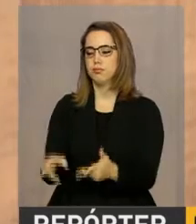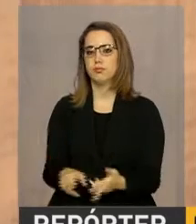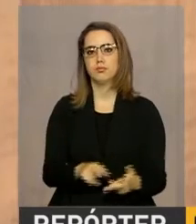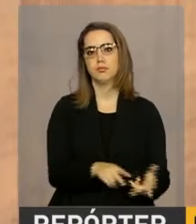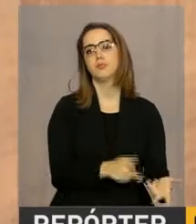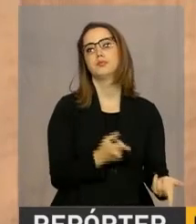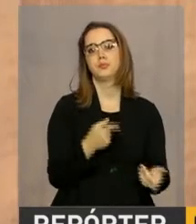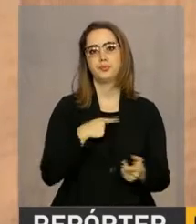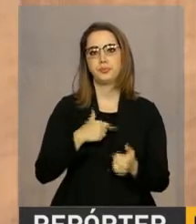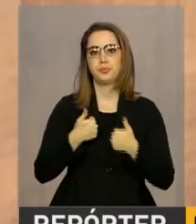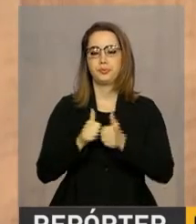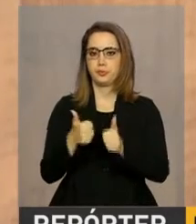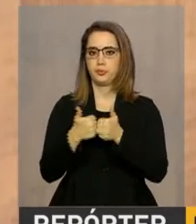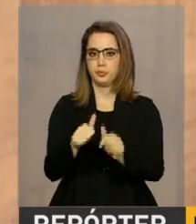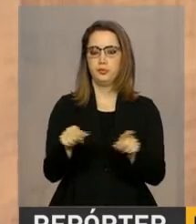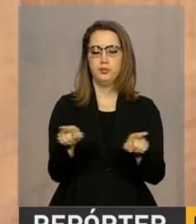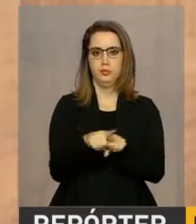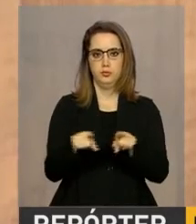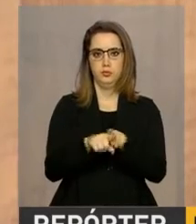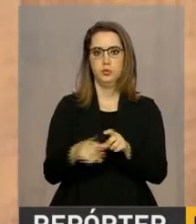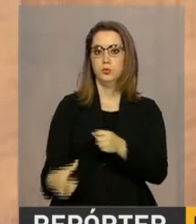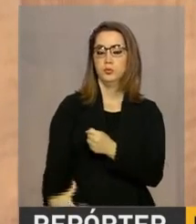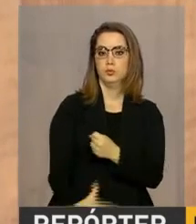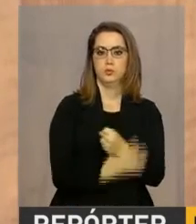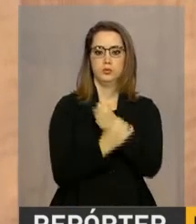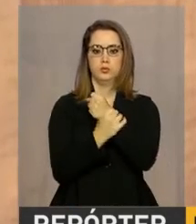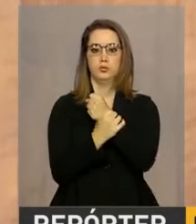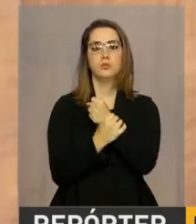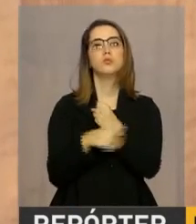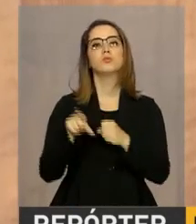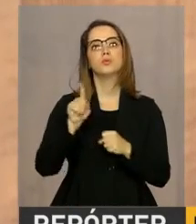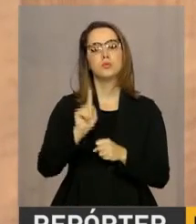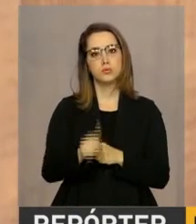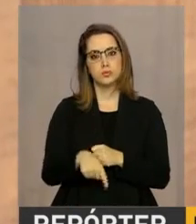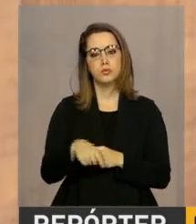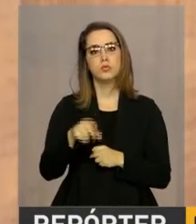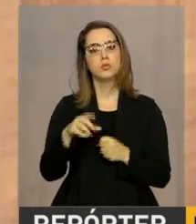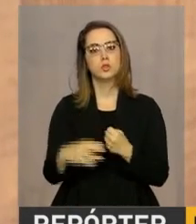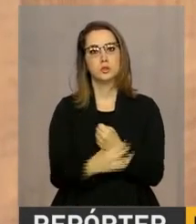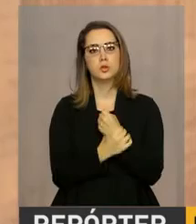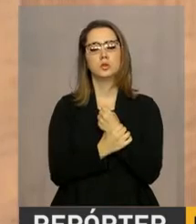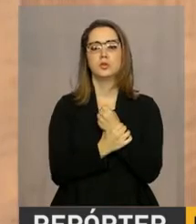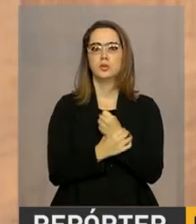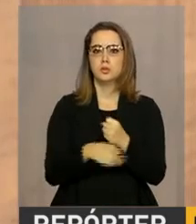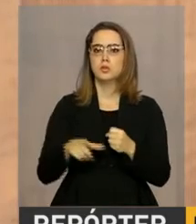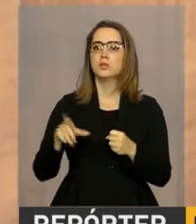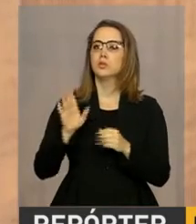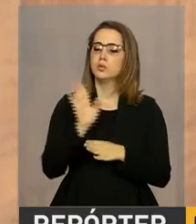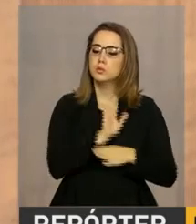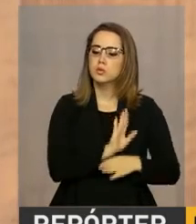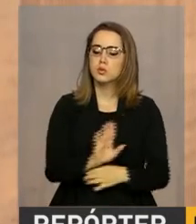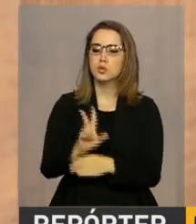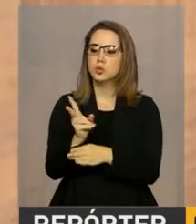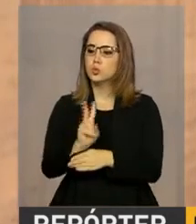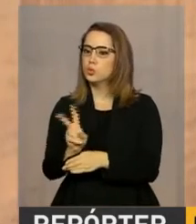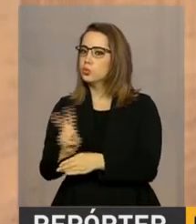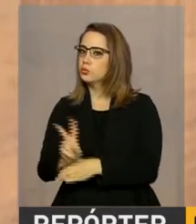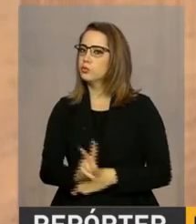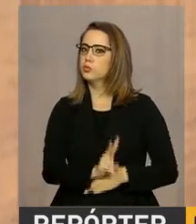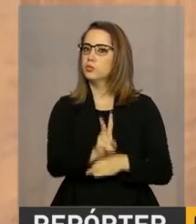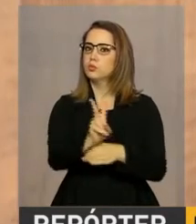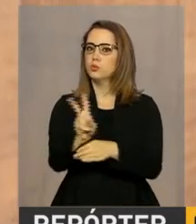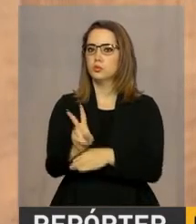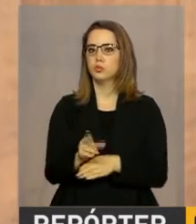muitos ônibus, e segurança, com veículos de segurança, que farão acompanhamento a